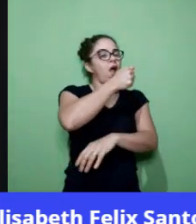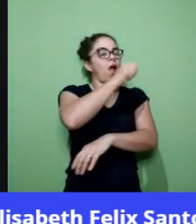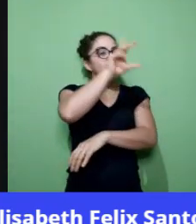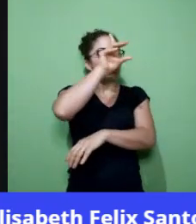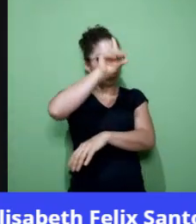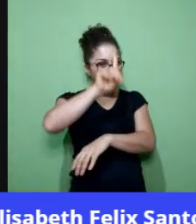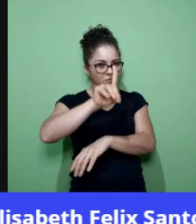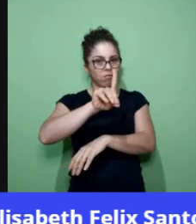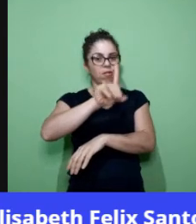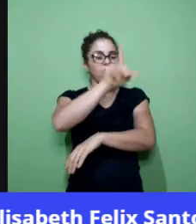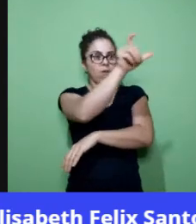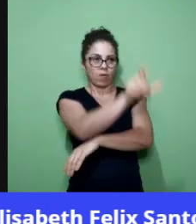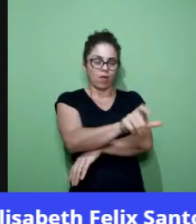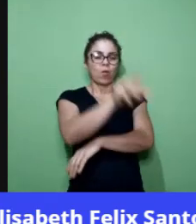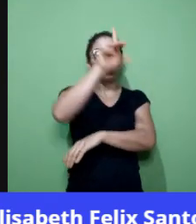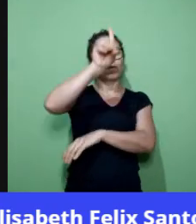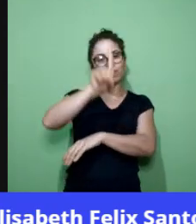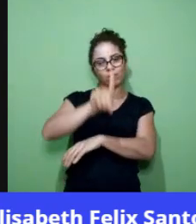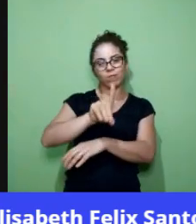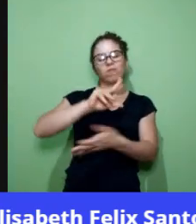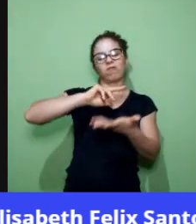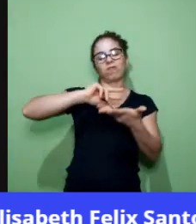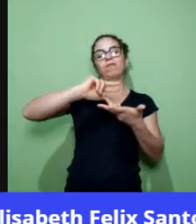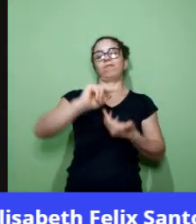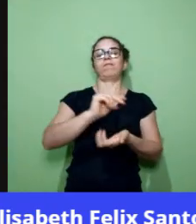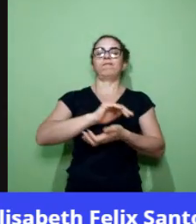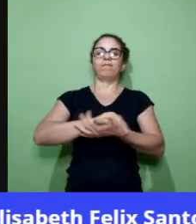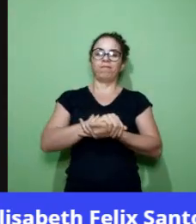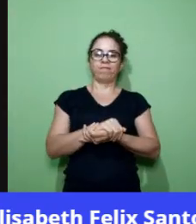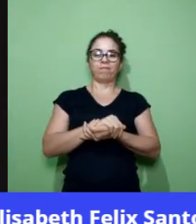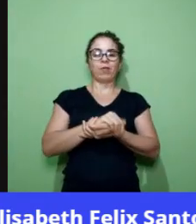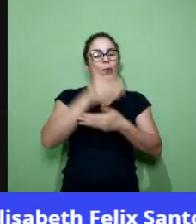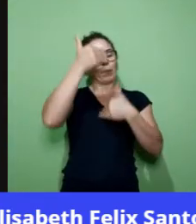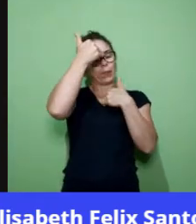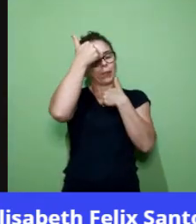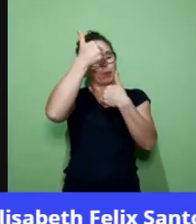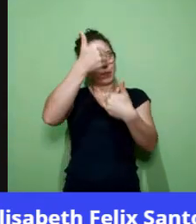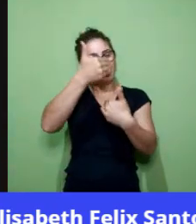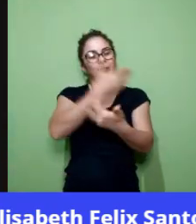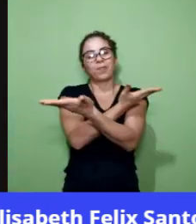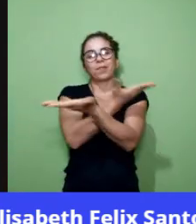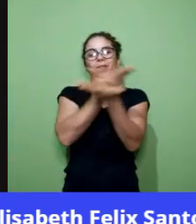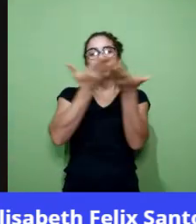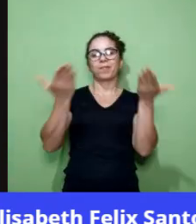Silmar? Isso mesmo. Muito obrigada. Obrigada a todos.